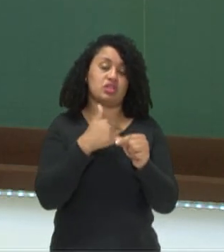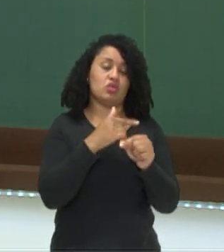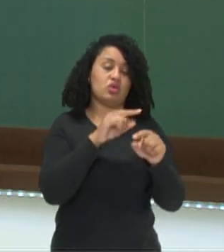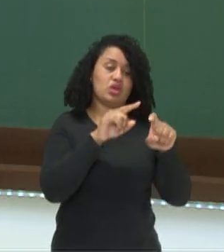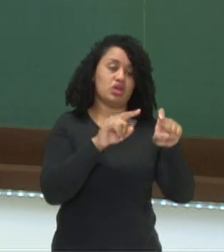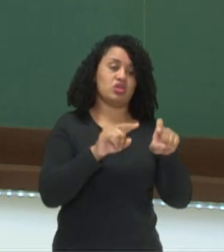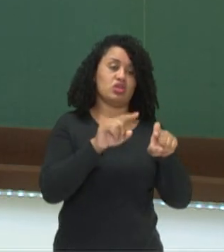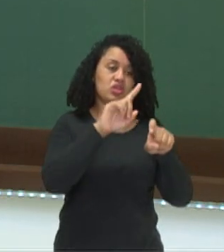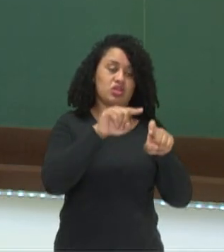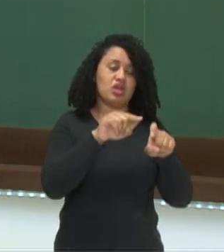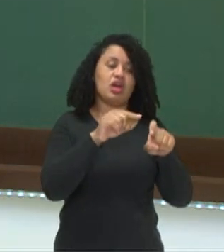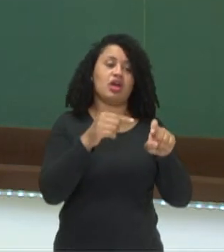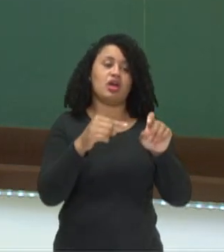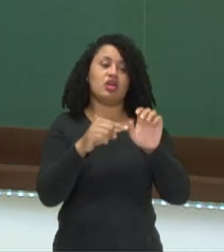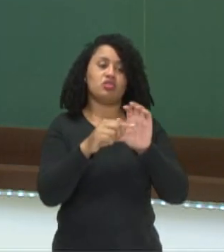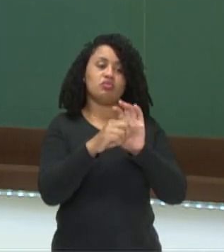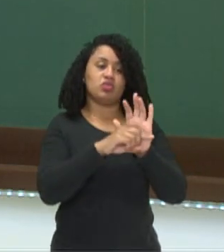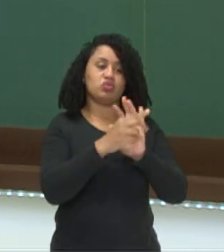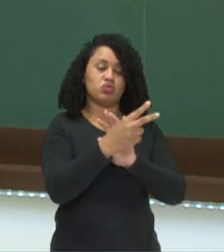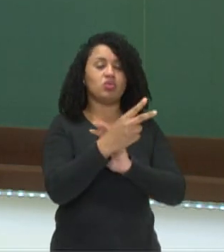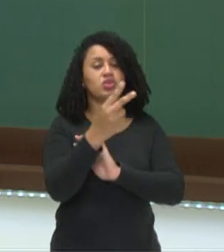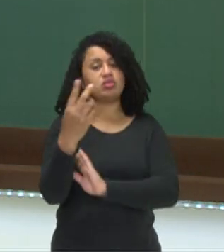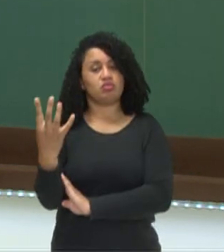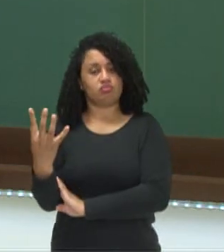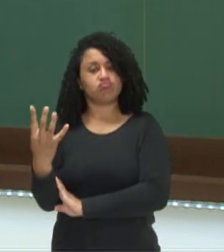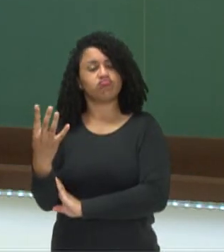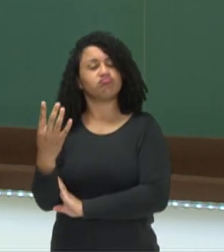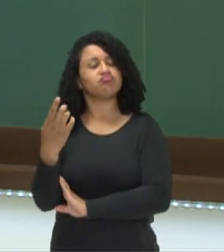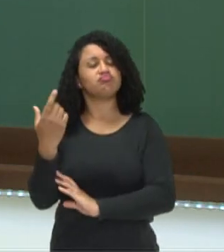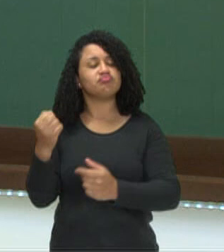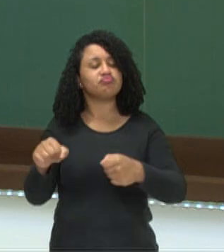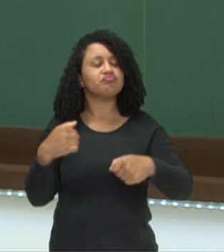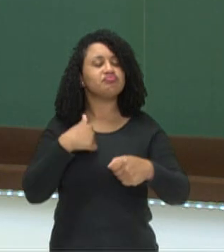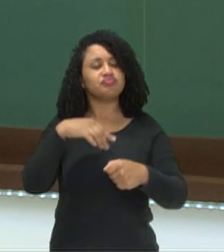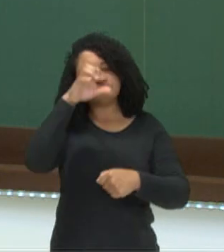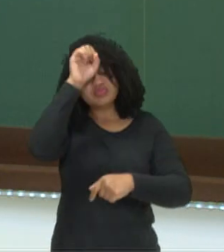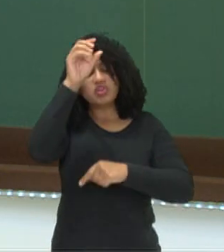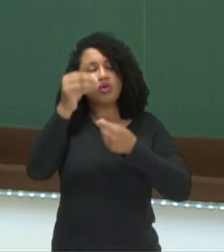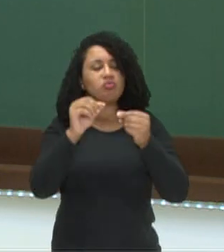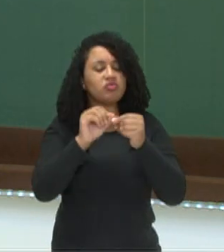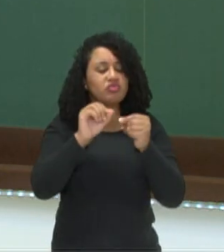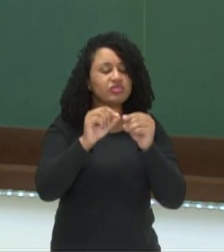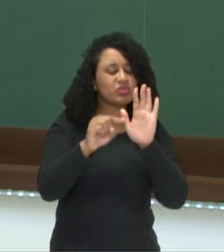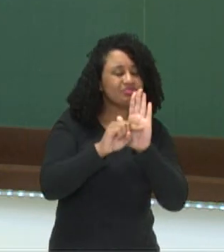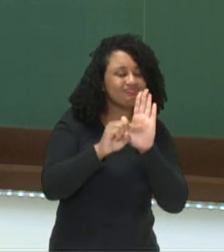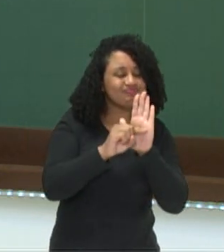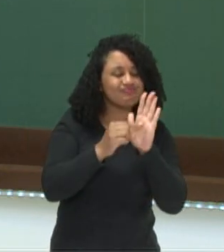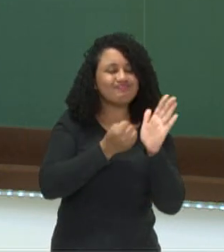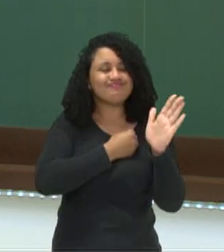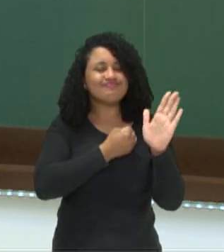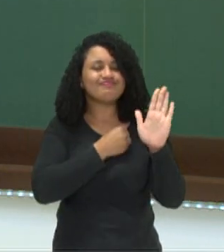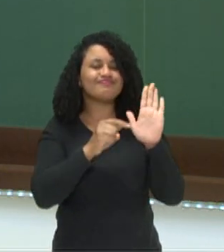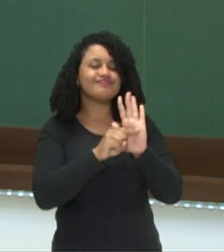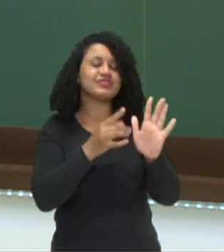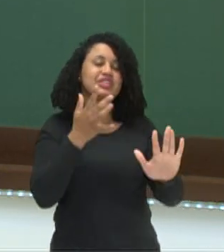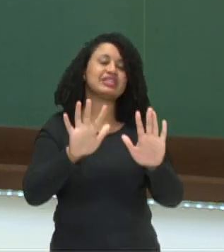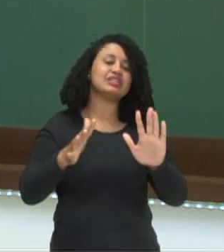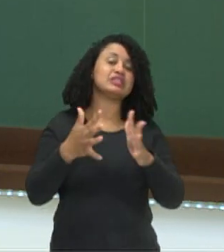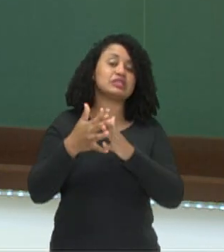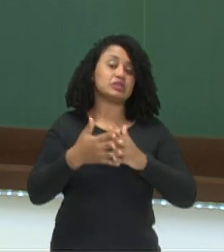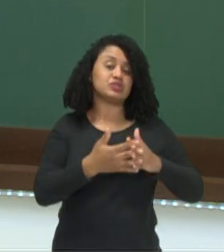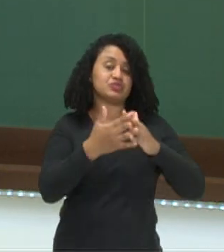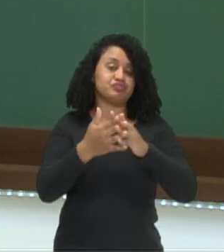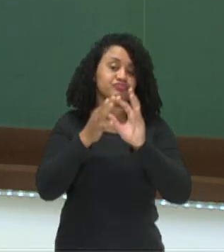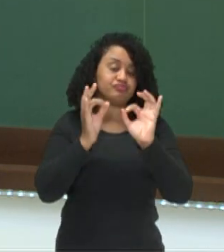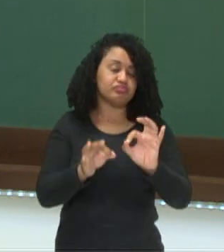4 e menos 2. Você só precisa aprender a trabalhar com essa questão do número negativo, né? Às vezes fica um pouco confuso, não